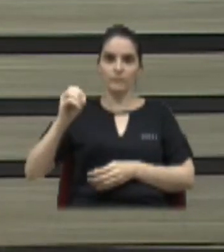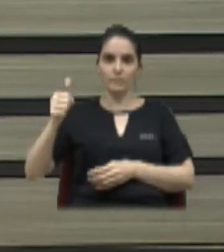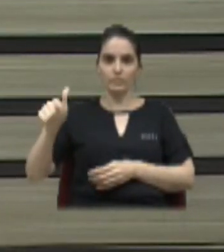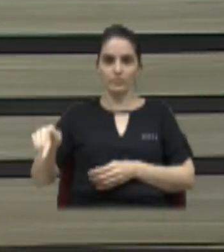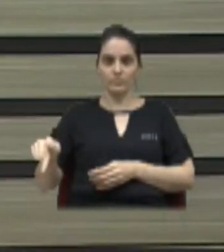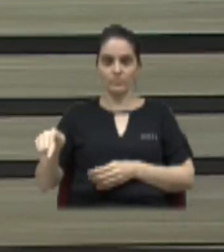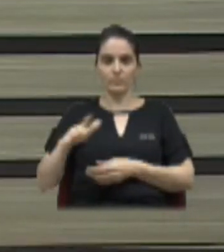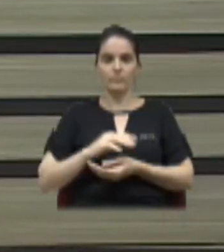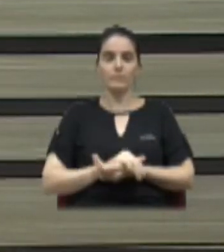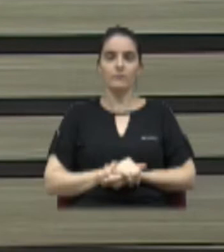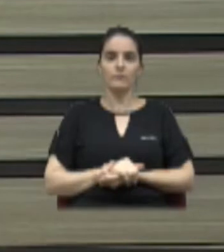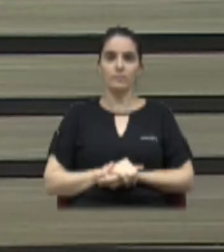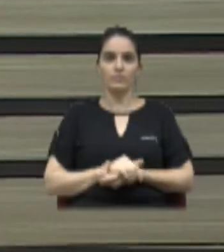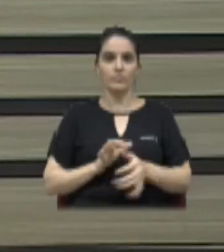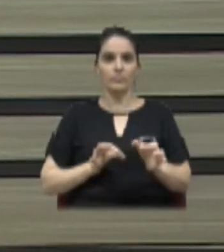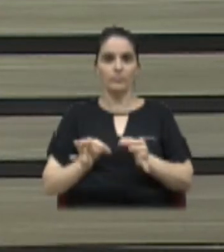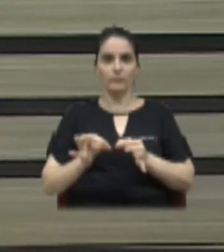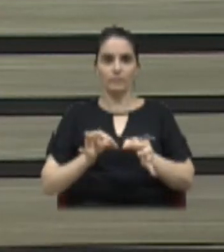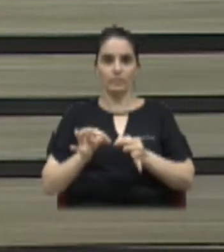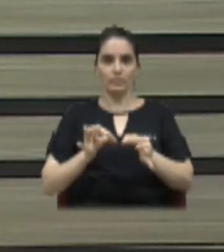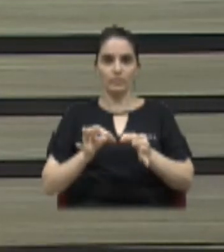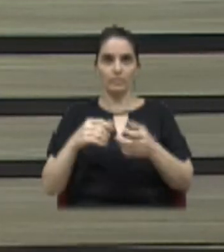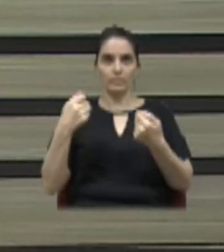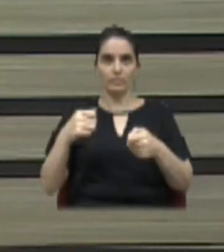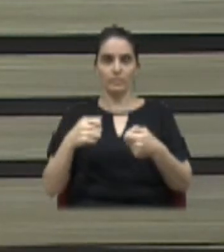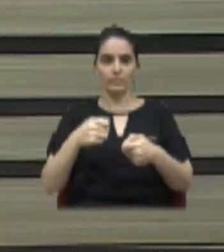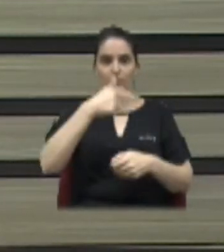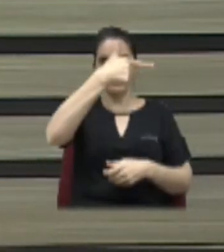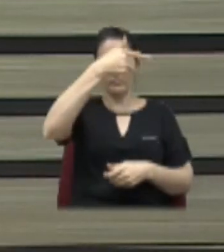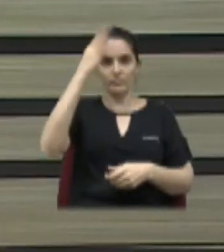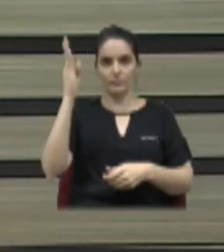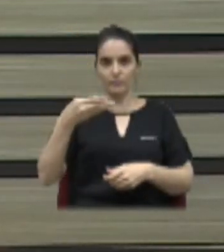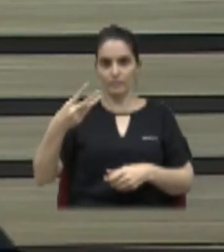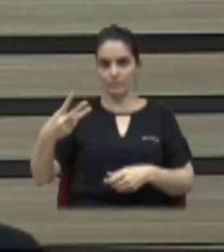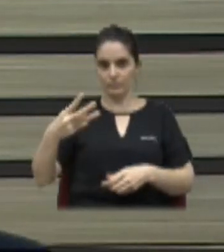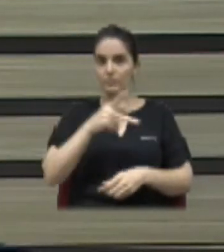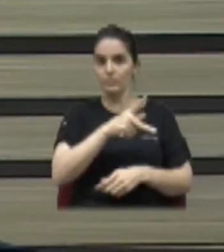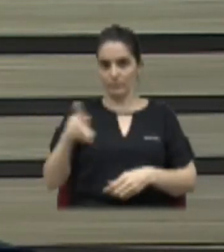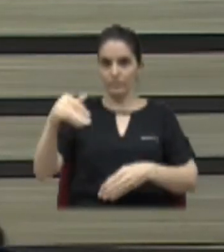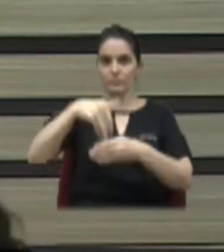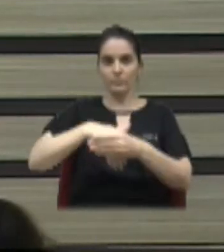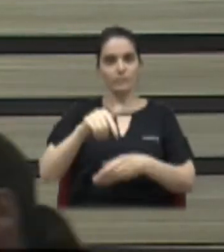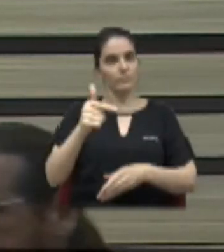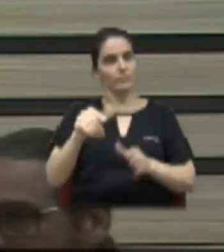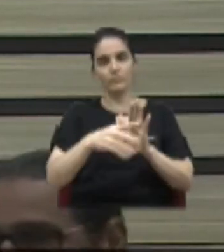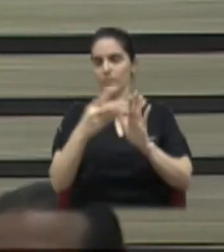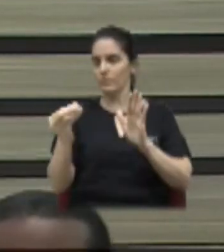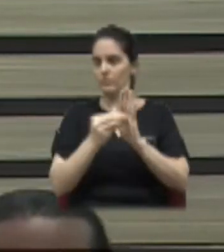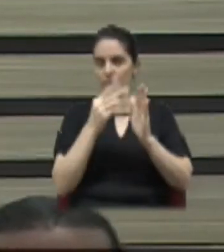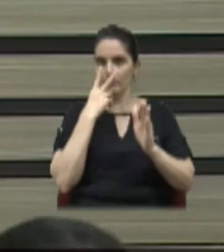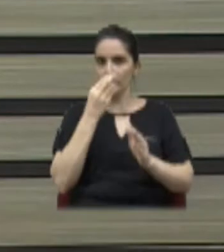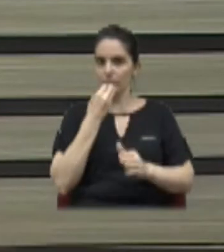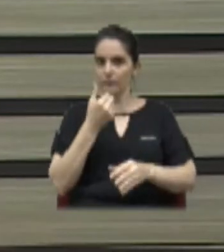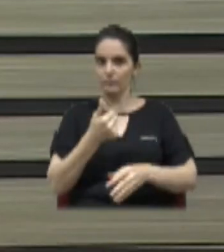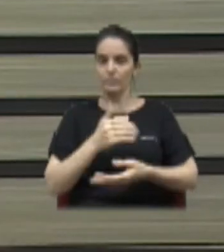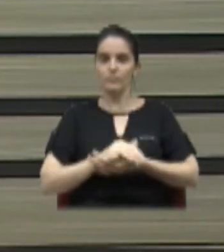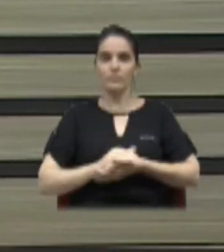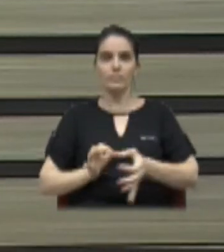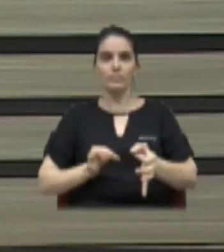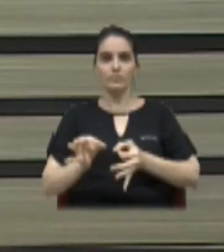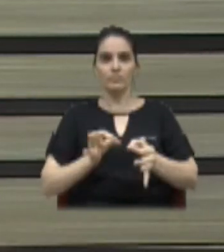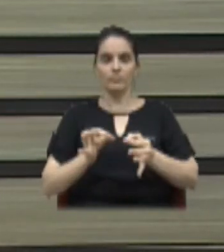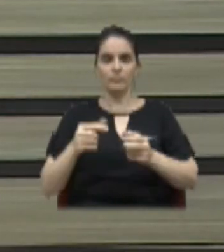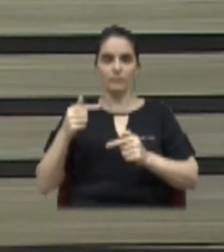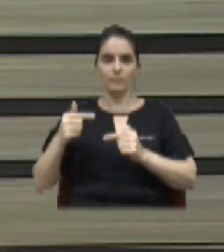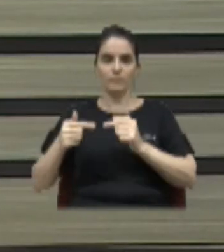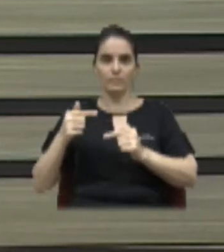688/2017. Projeto precisa de 2/3, o presidente vota. Projeto não contém emendas e o parecer é favorável. Projeto está